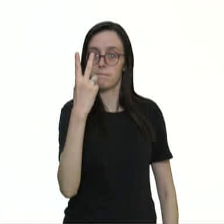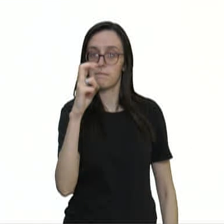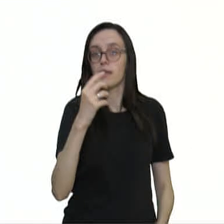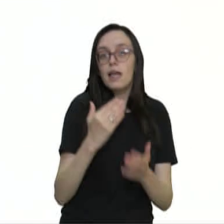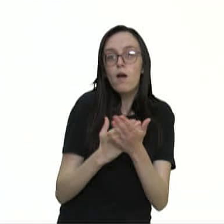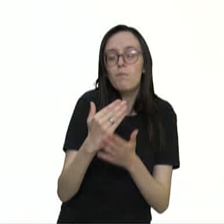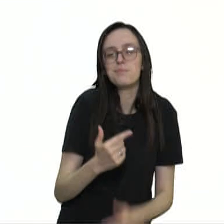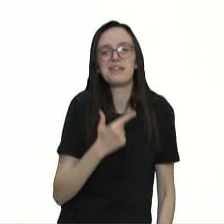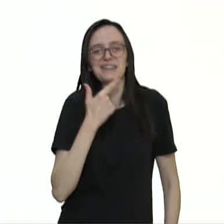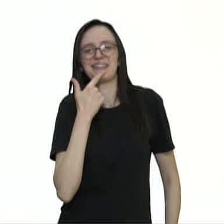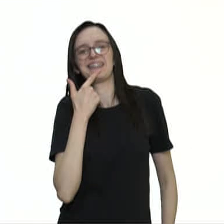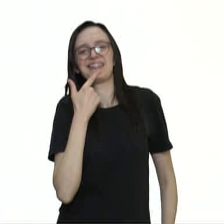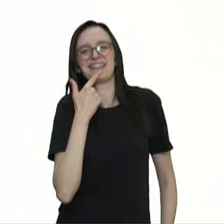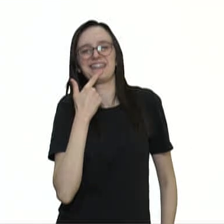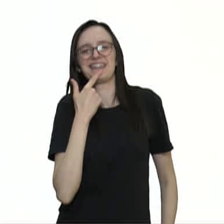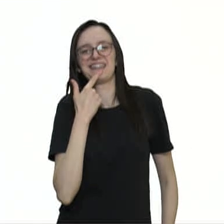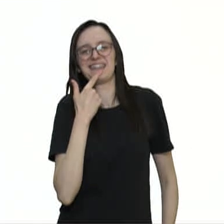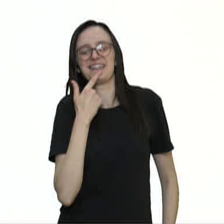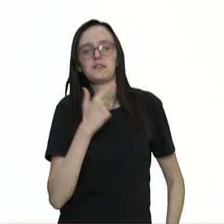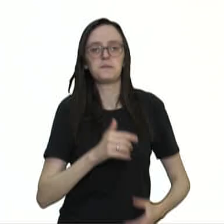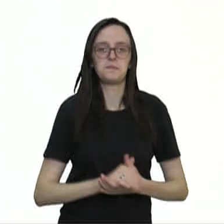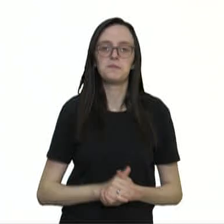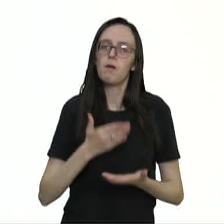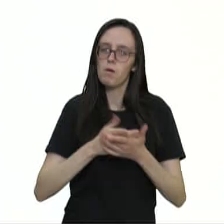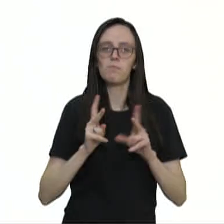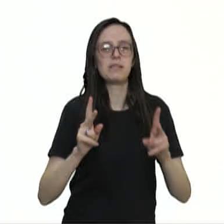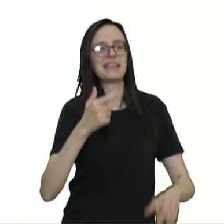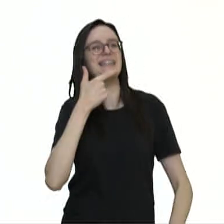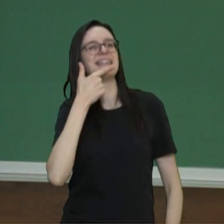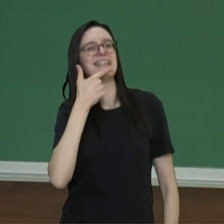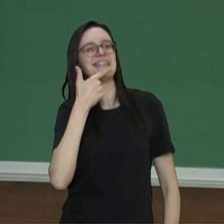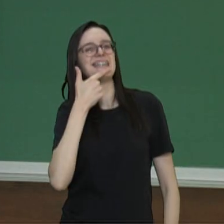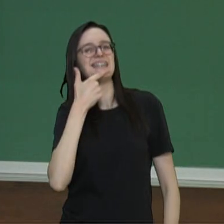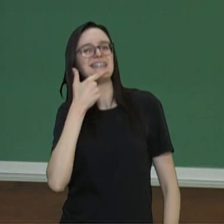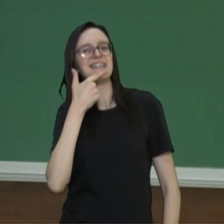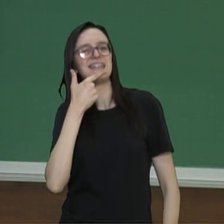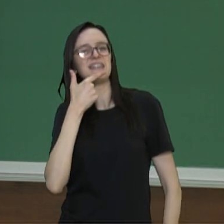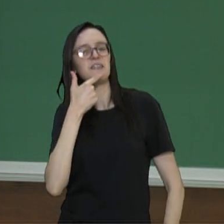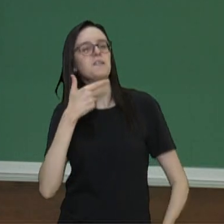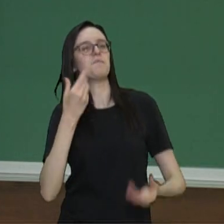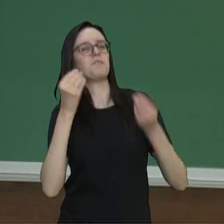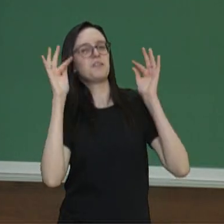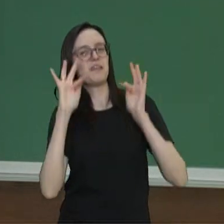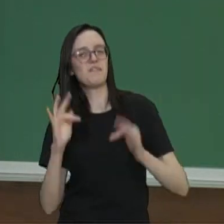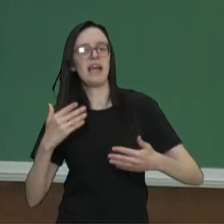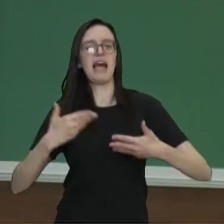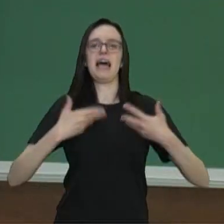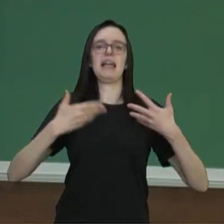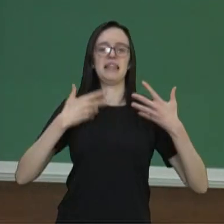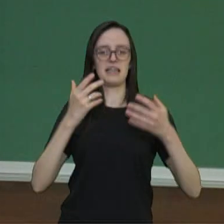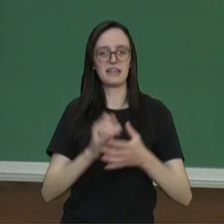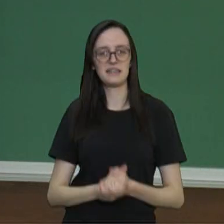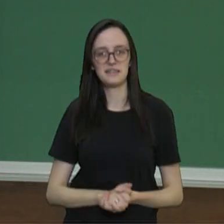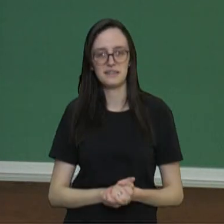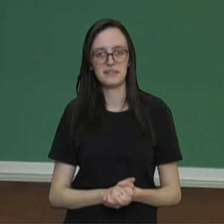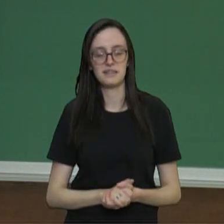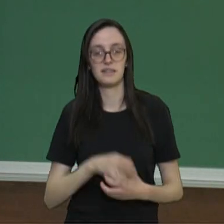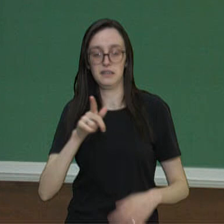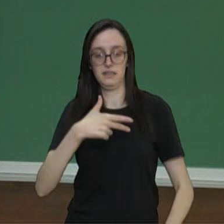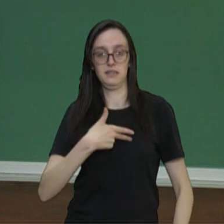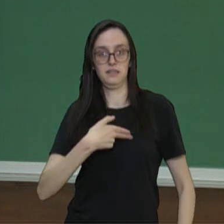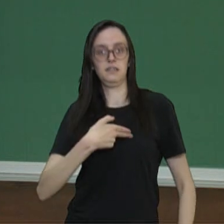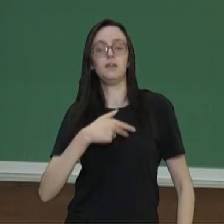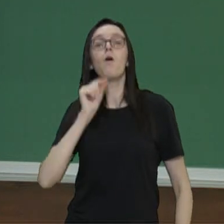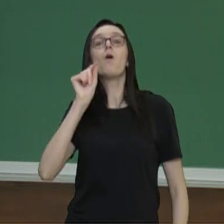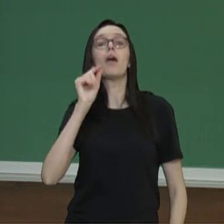com esse sorriso. Em 35, ele continua com esse sorriso ainda muito feliz, muito alegre. Você tem um Getúlio Vargas ali